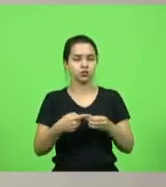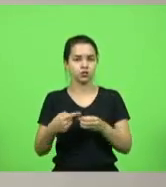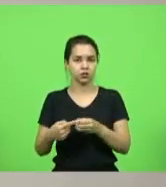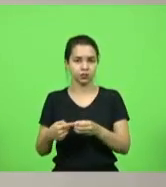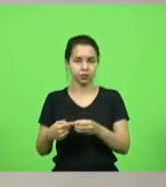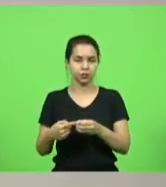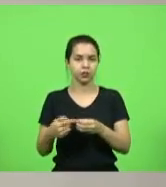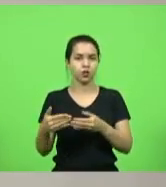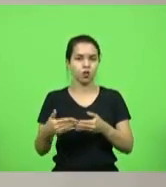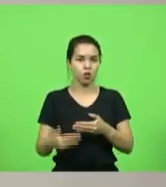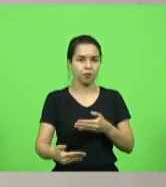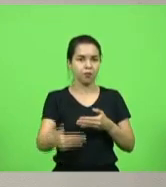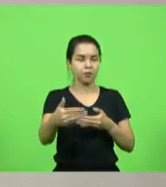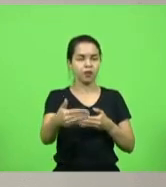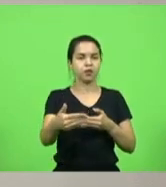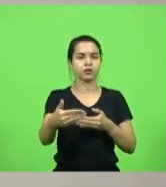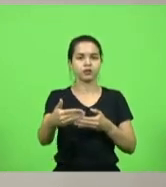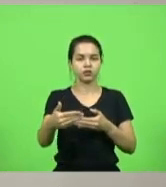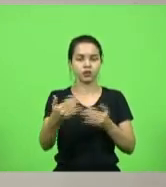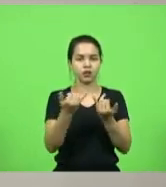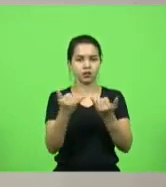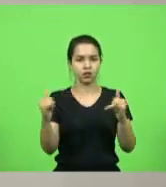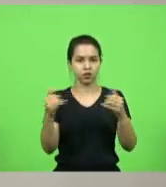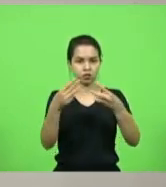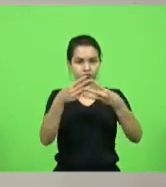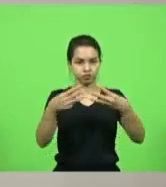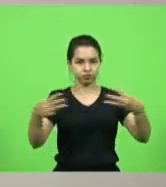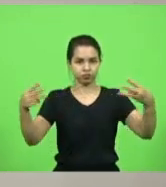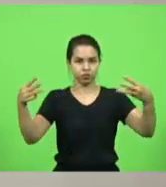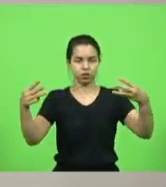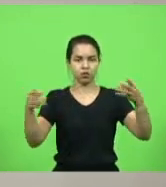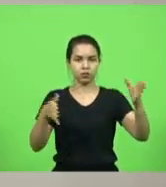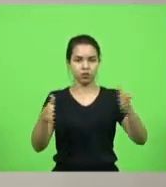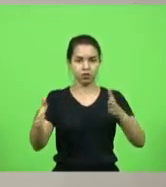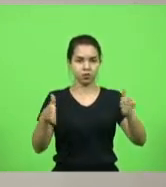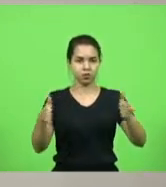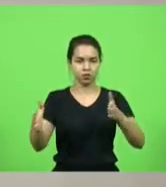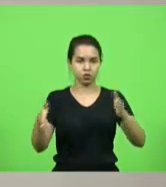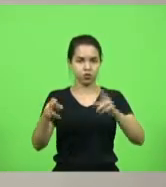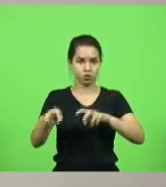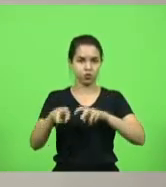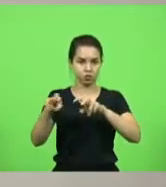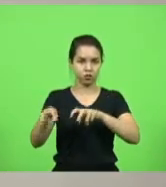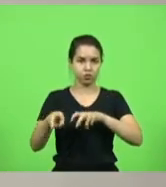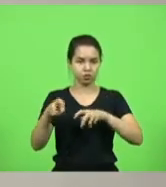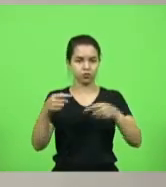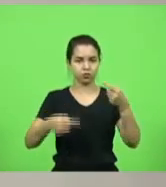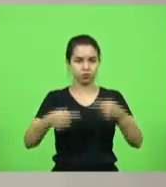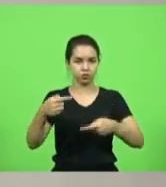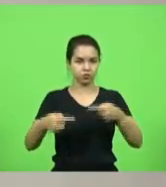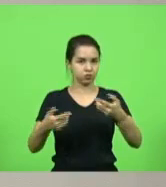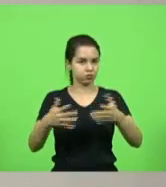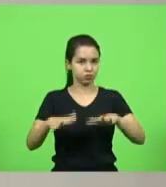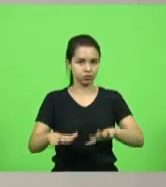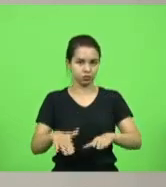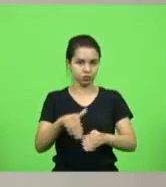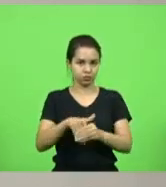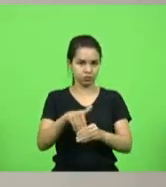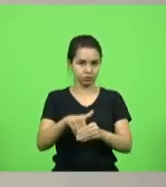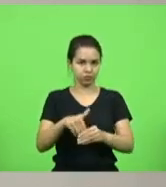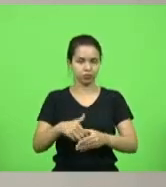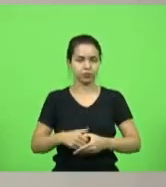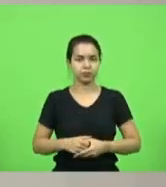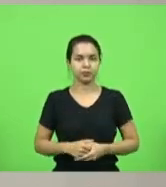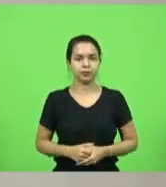iniciaram as instalações de energia trifásica no perímetro rural, em discussão. Não havendo quem queira discutir, em votação.